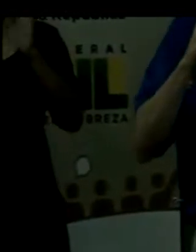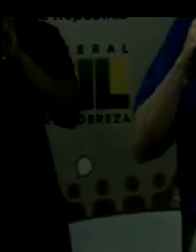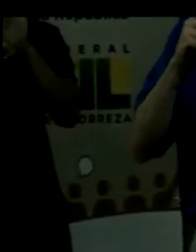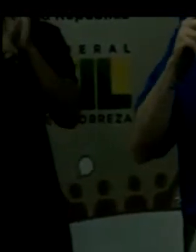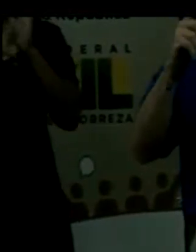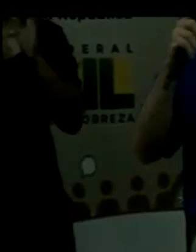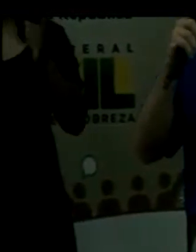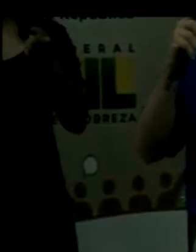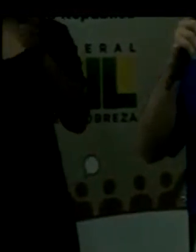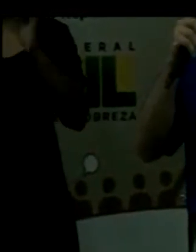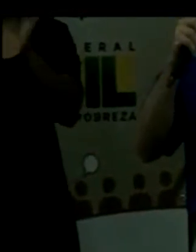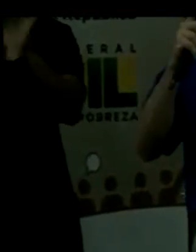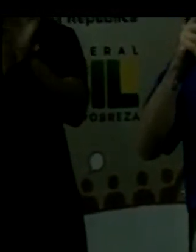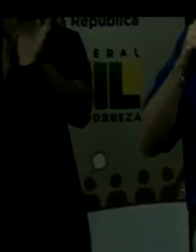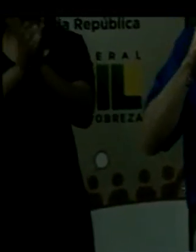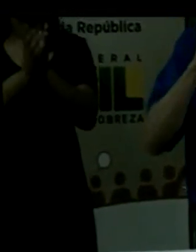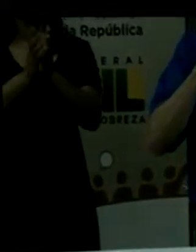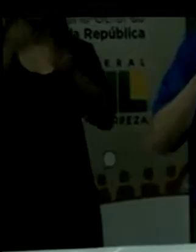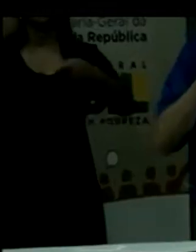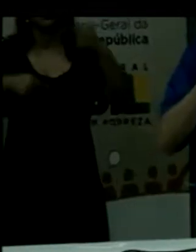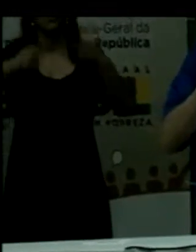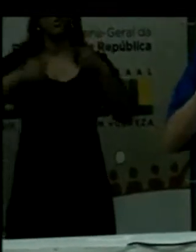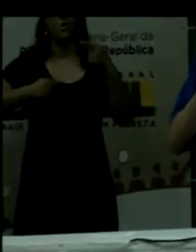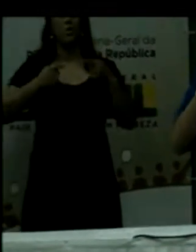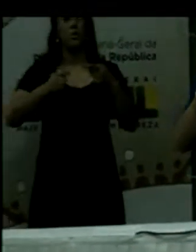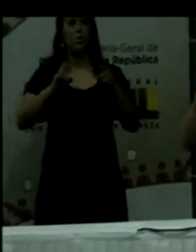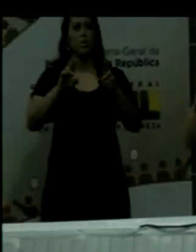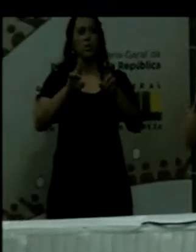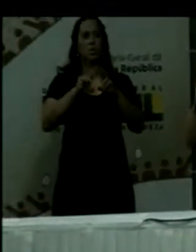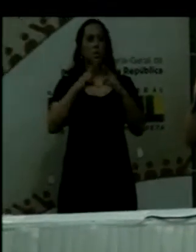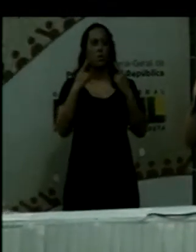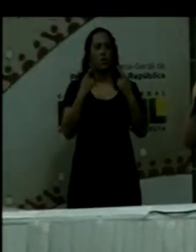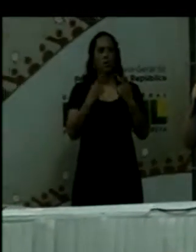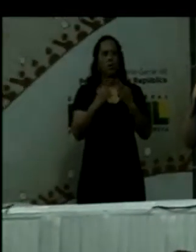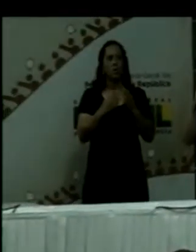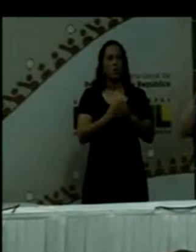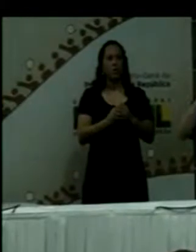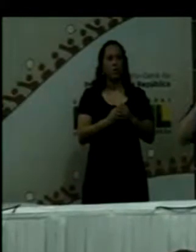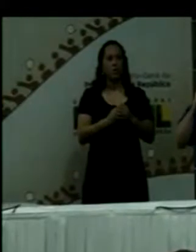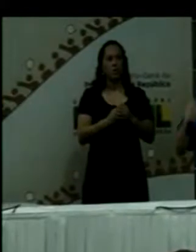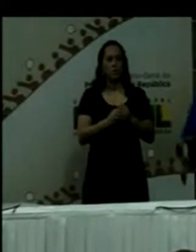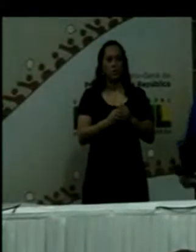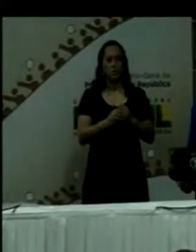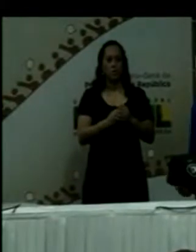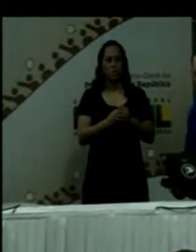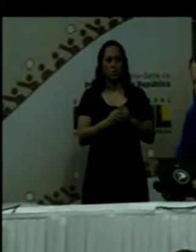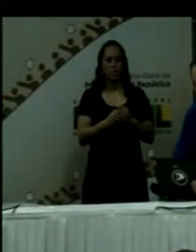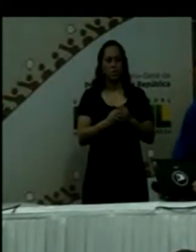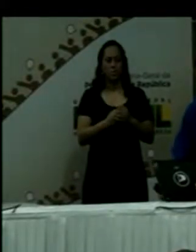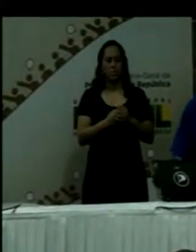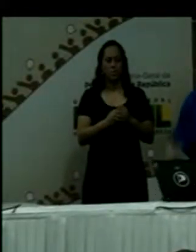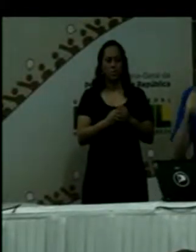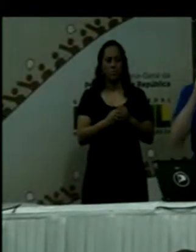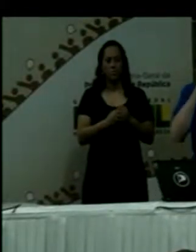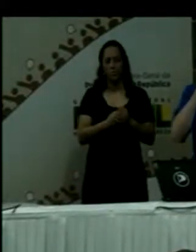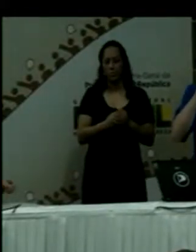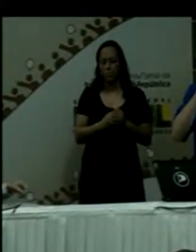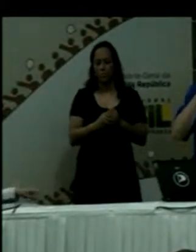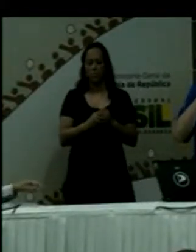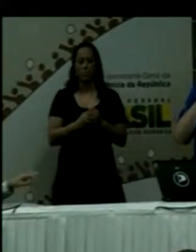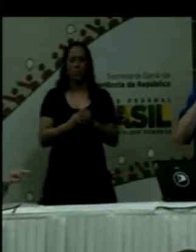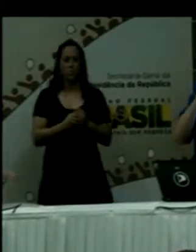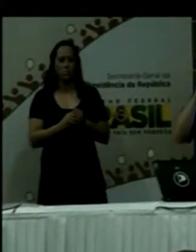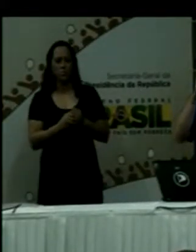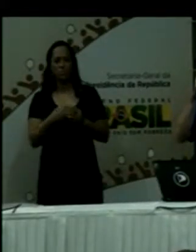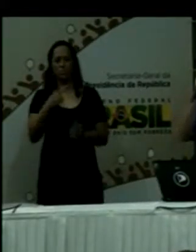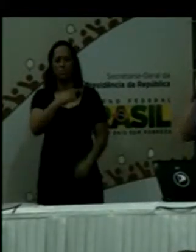sou do Grupo de Políticas Públicas para Acesso à Informação, da Universidade de São Paulo. Opa! Meu